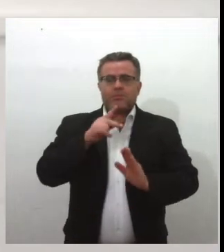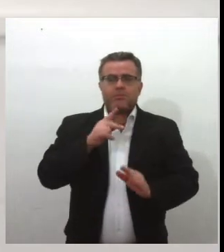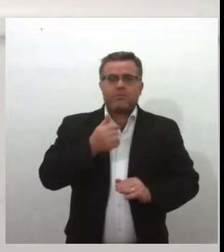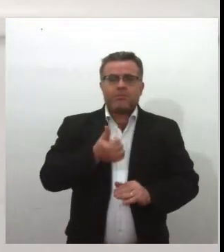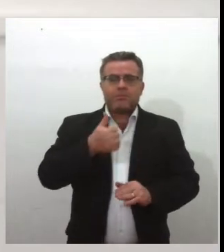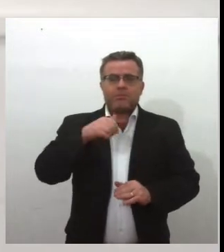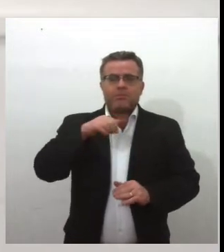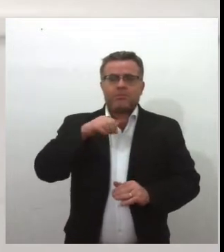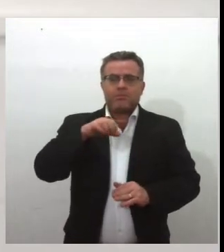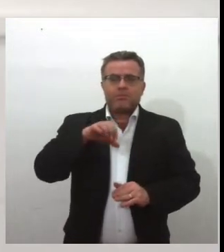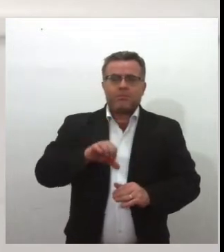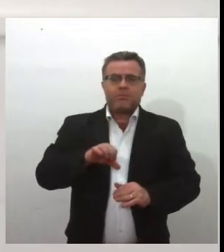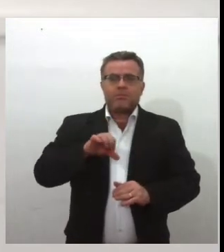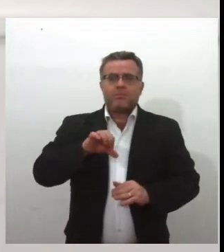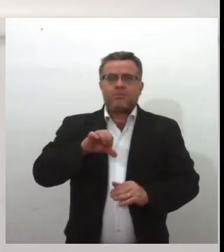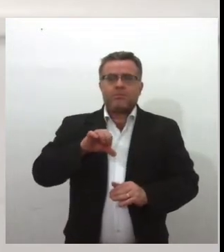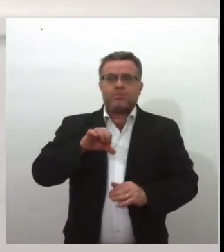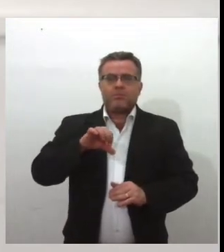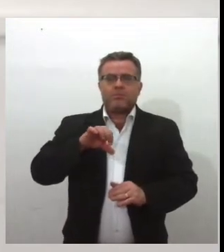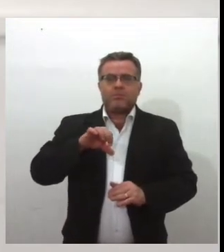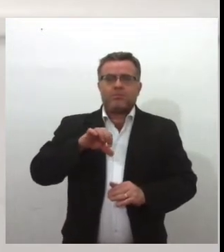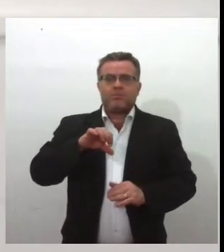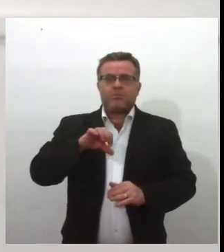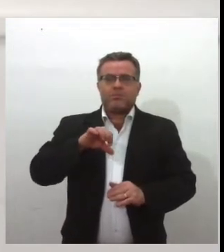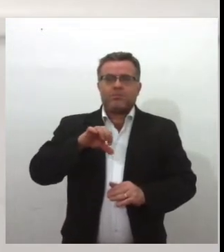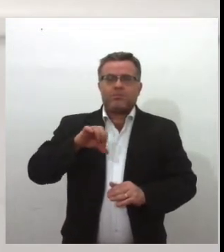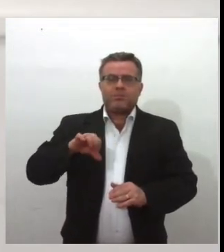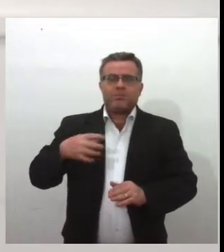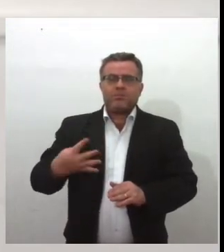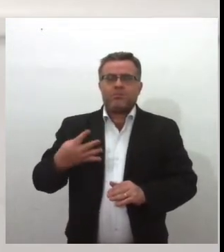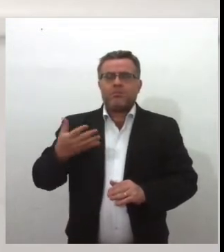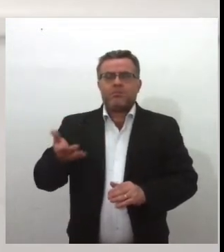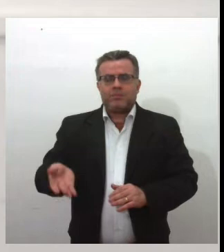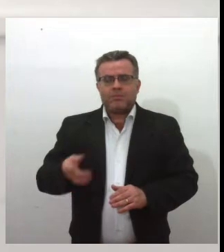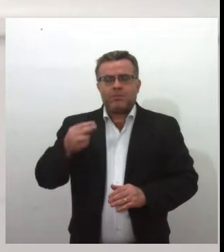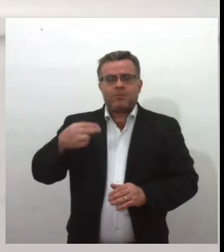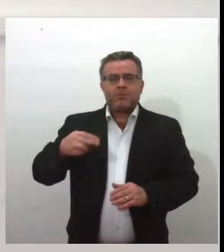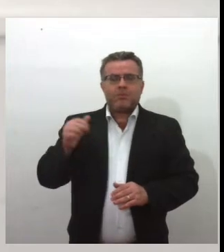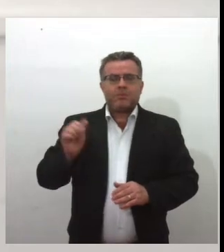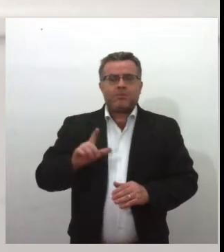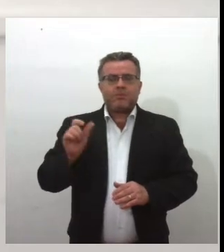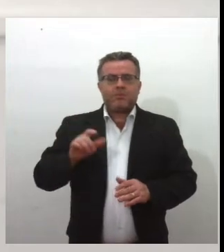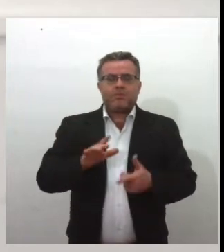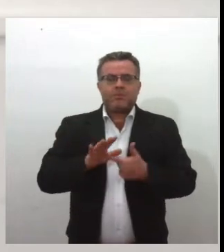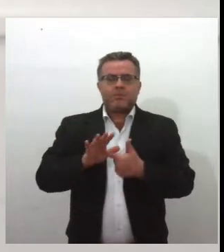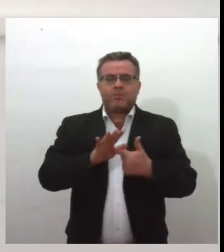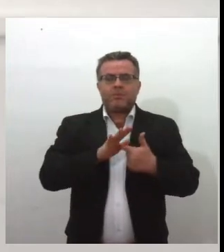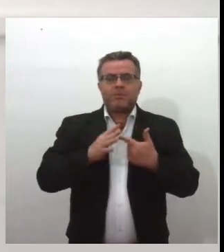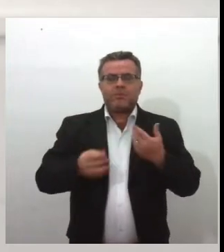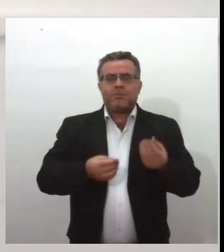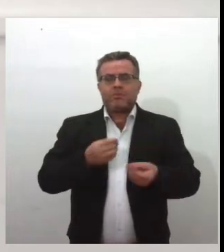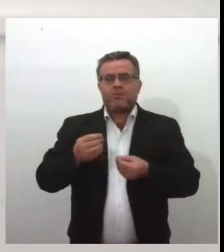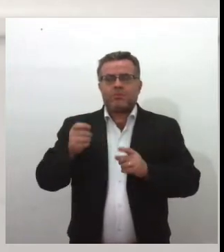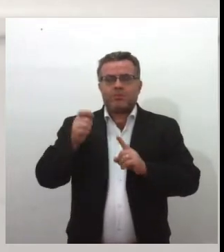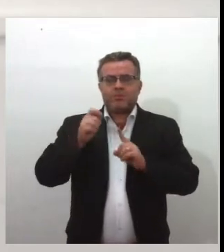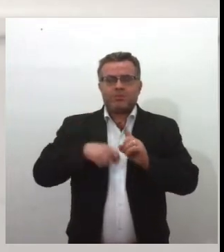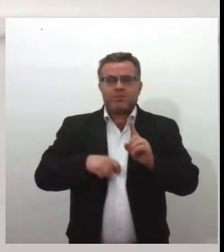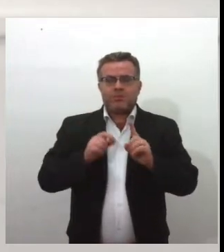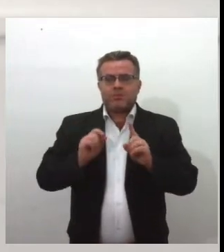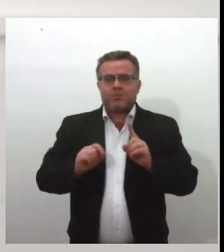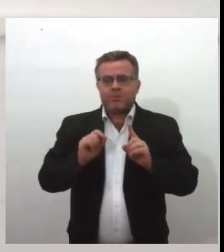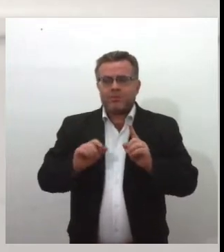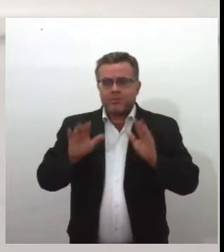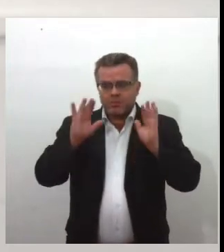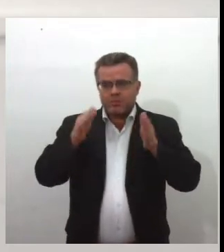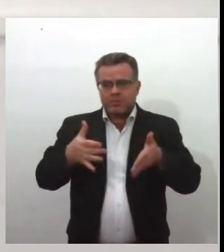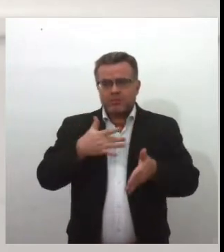da Saúde. Então, assim, Novembro Azul, como é um mês dedicado à